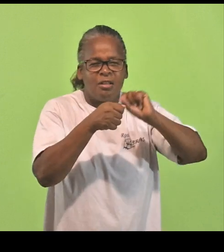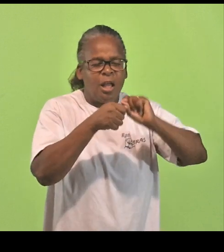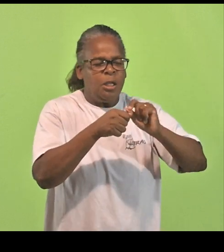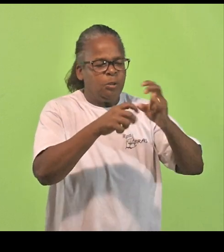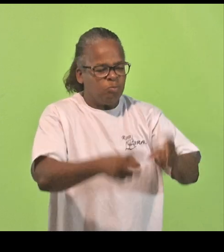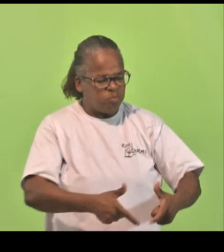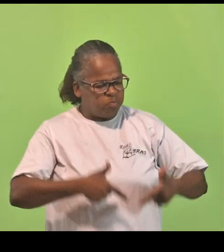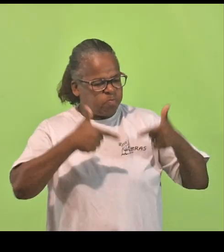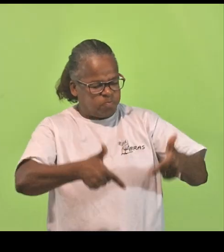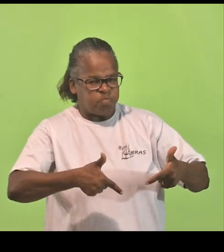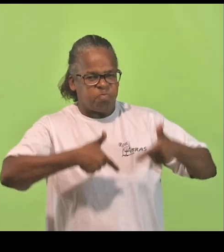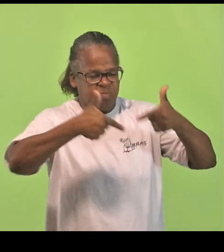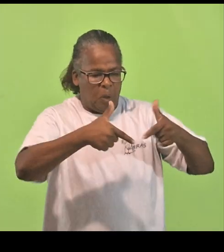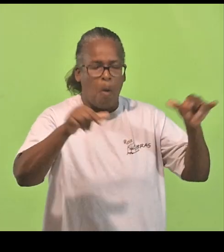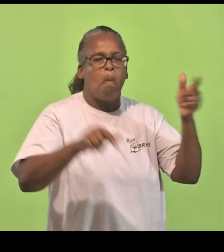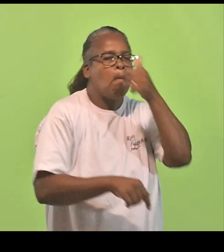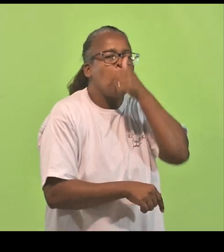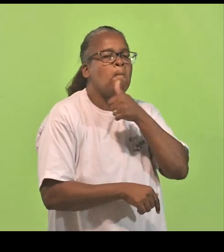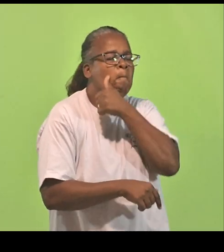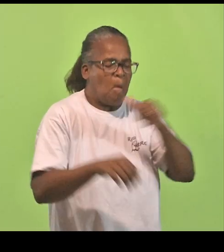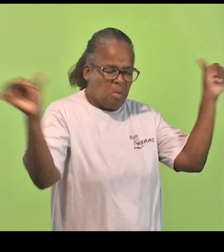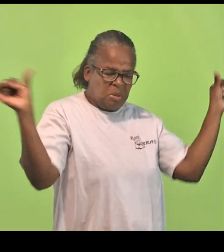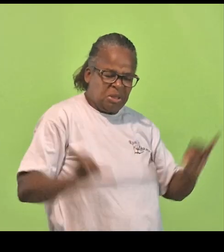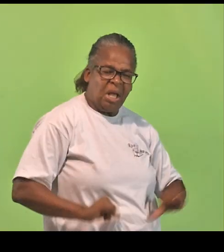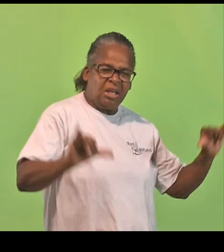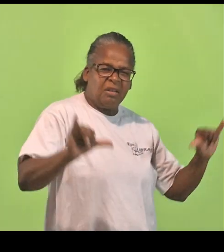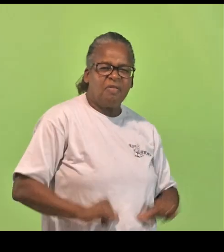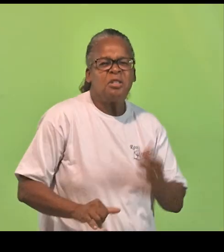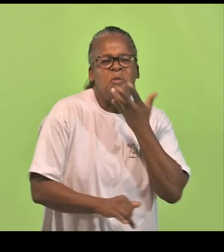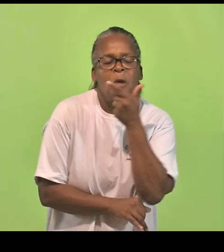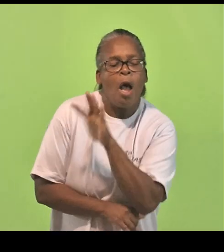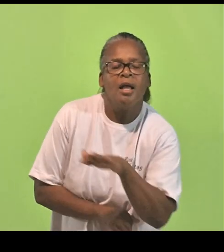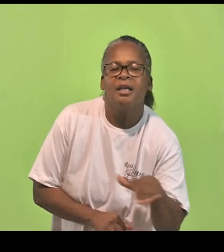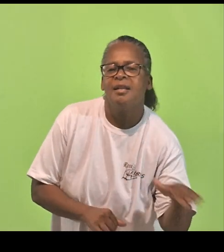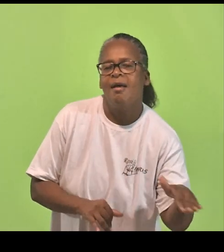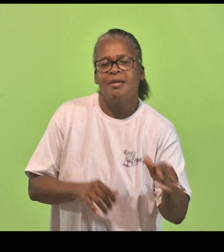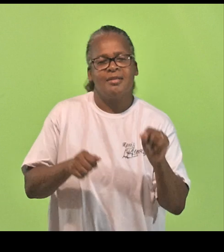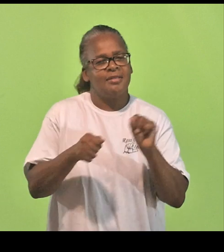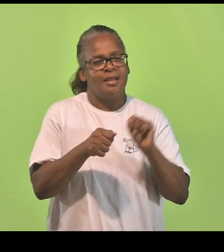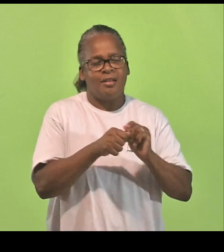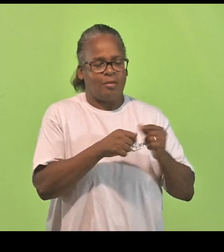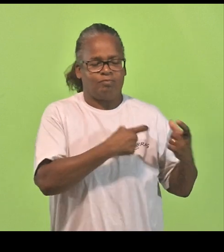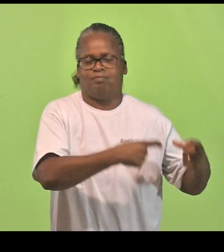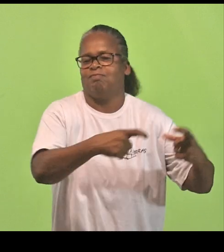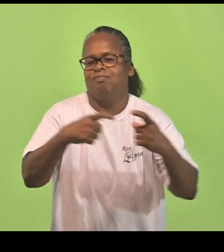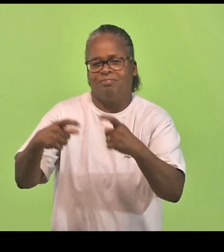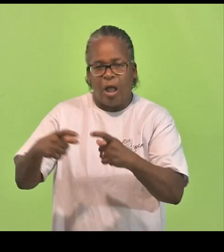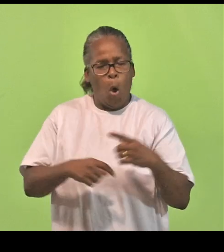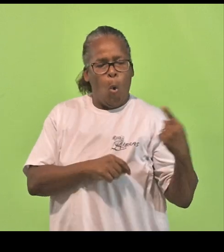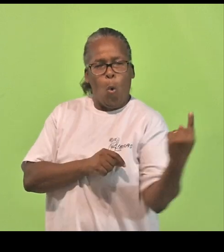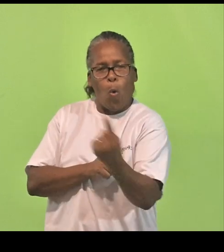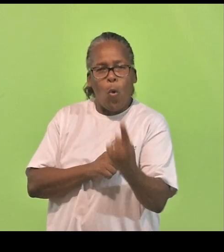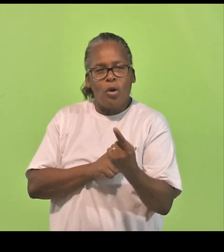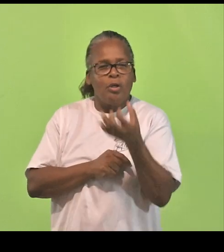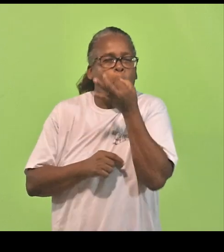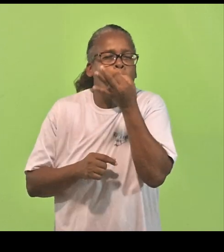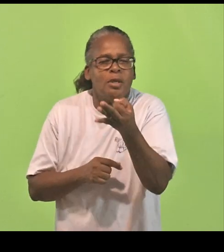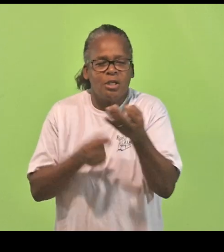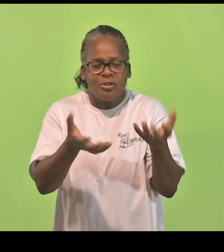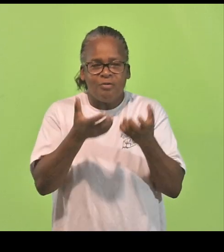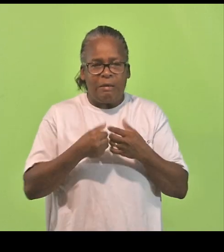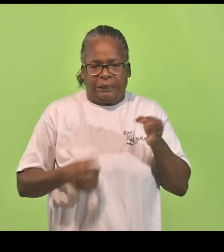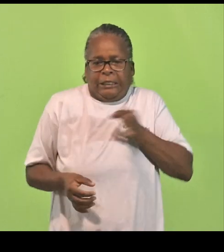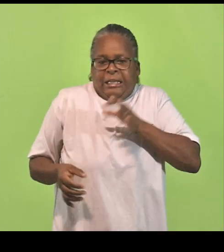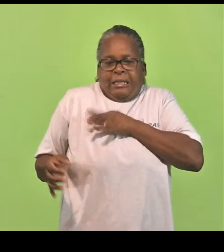país, conectando nesse texto diversos crimes que não têm nenhuma conexão real entre si, com o único objetivo de gerar pânico